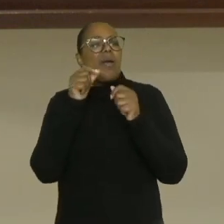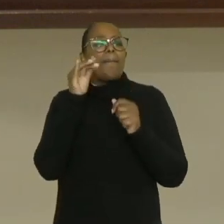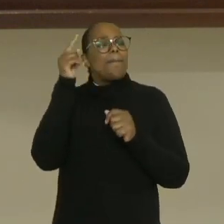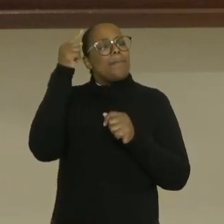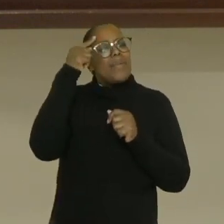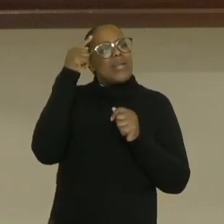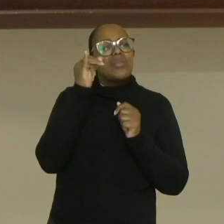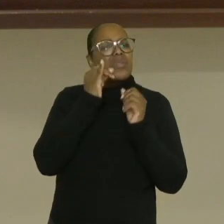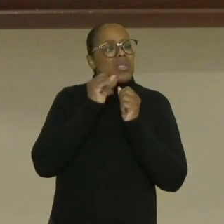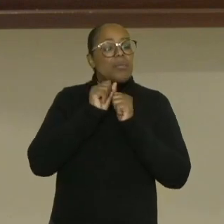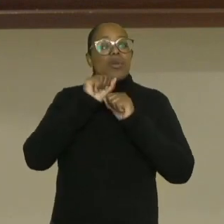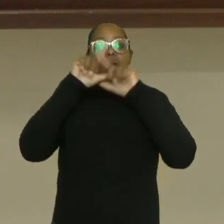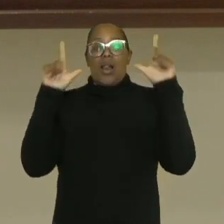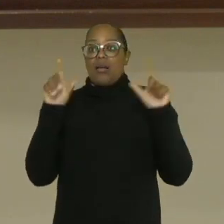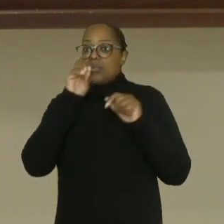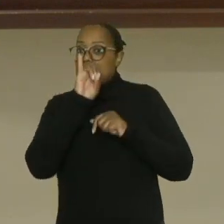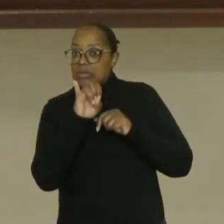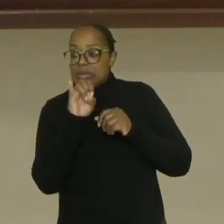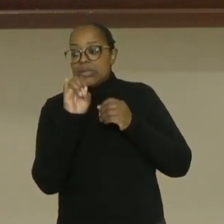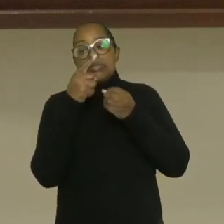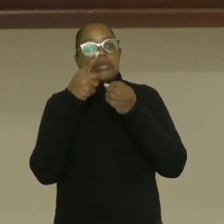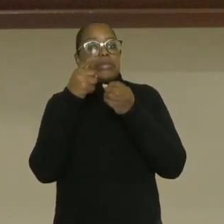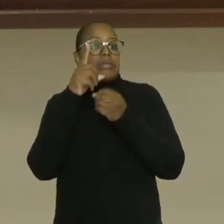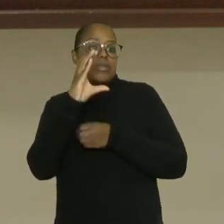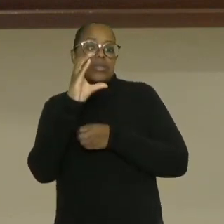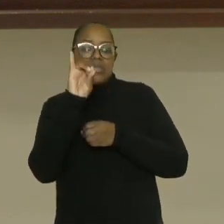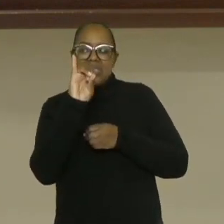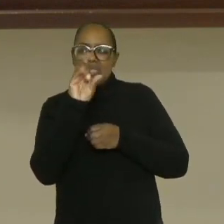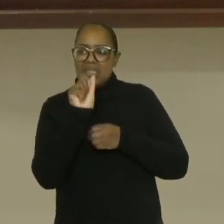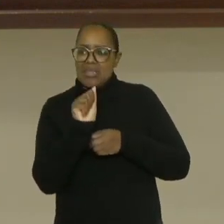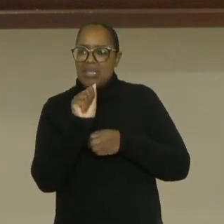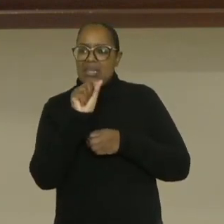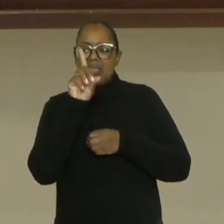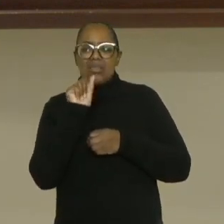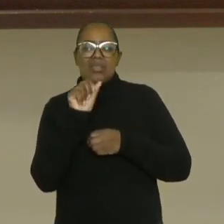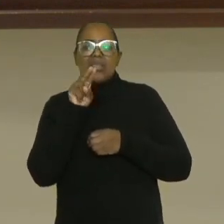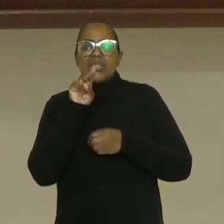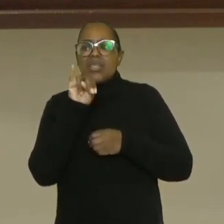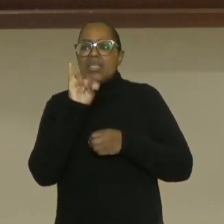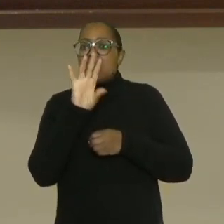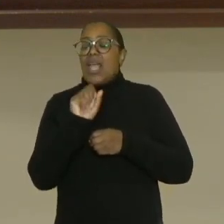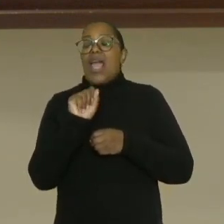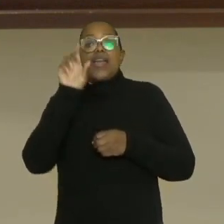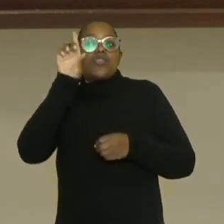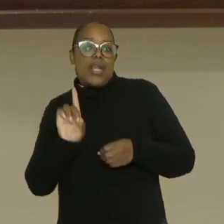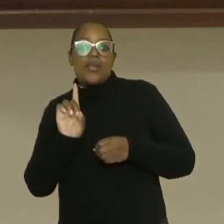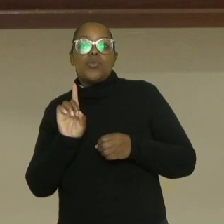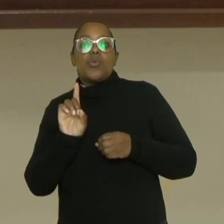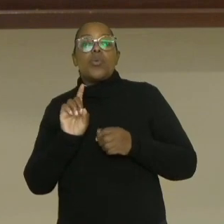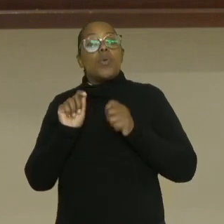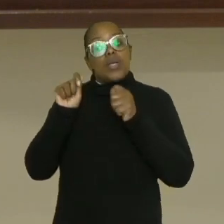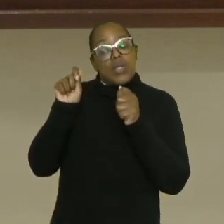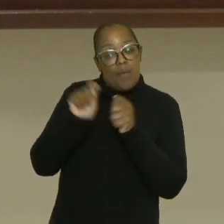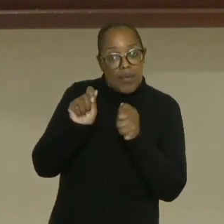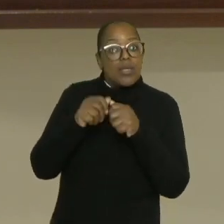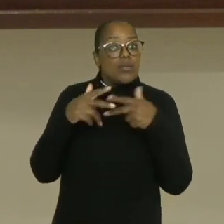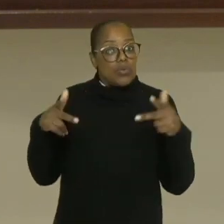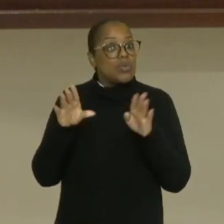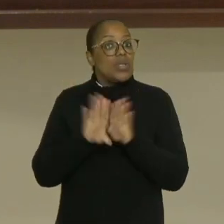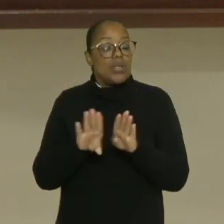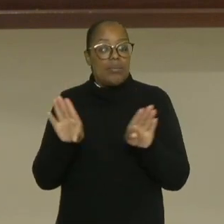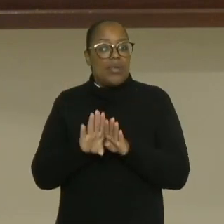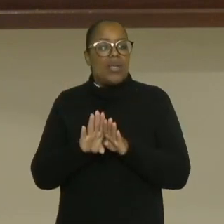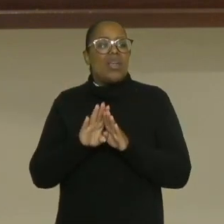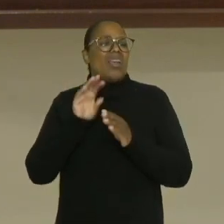claro. Se cidadania é essa ideia de direitos e deveres, pensem que antigamente, numa época